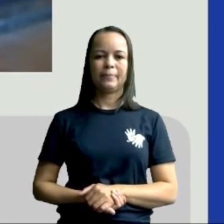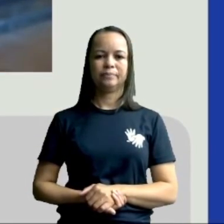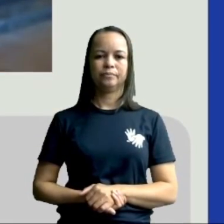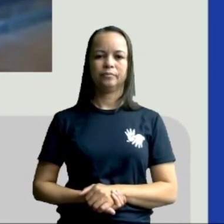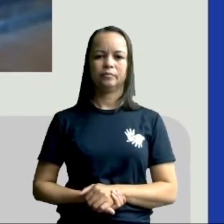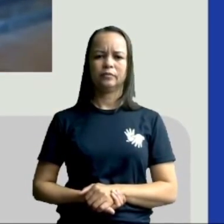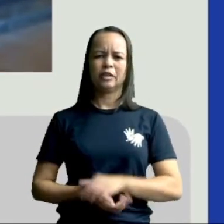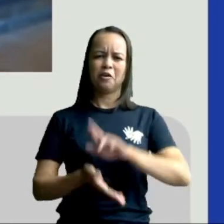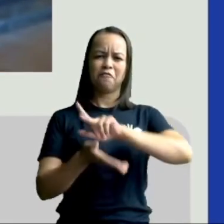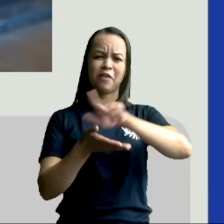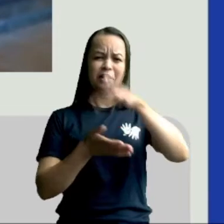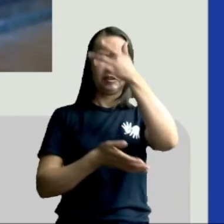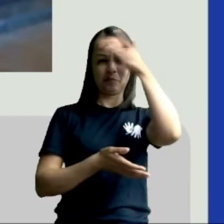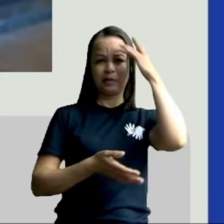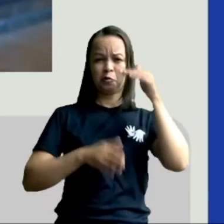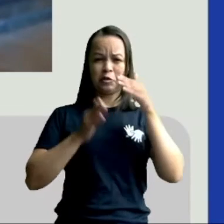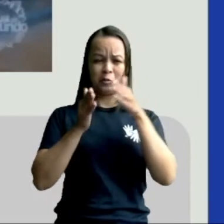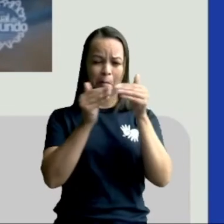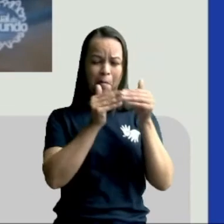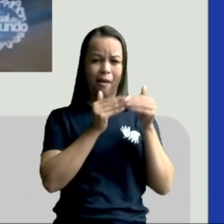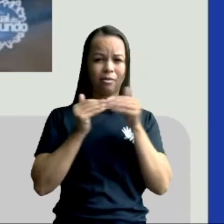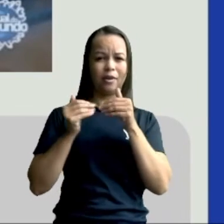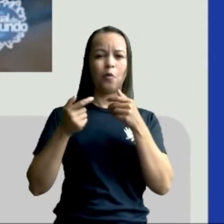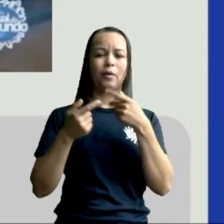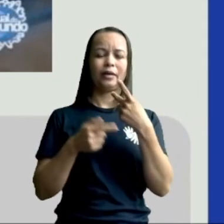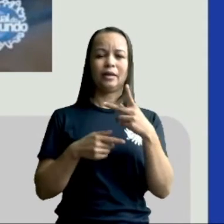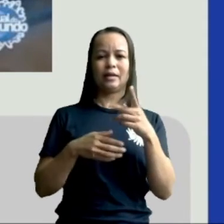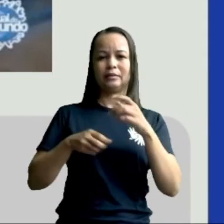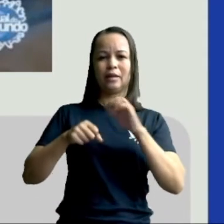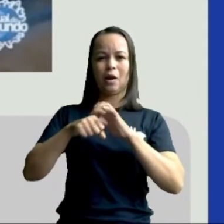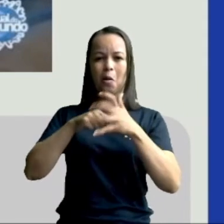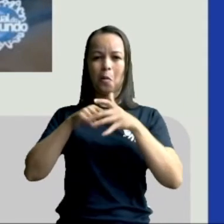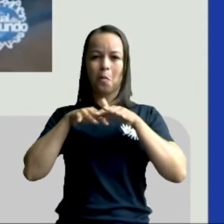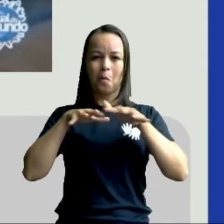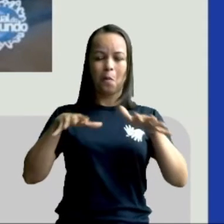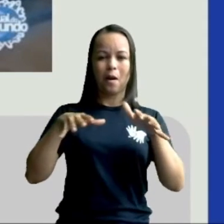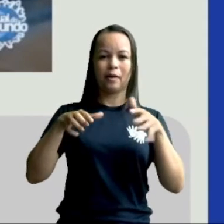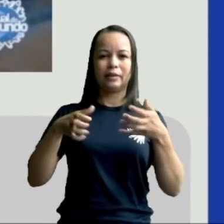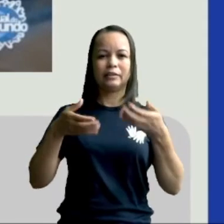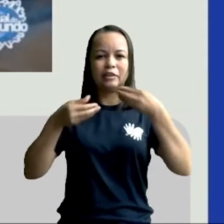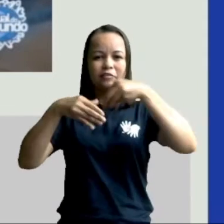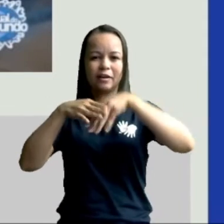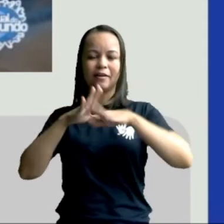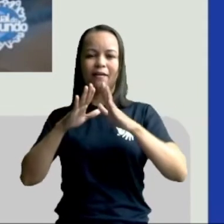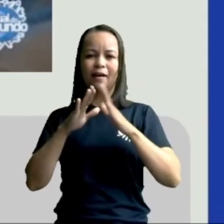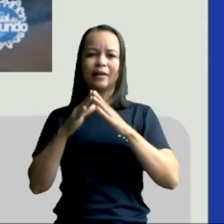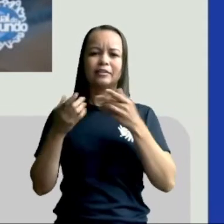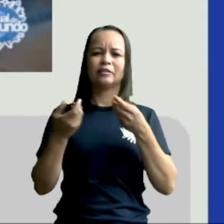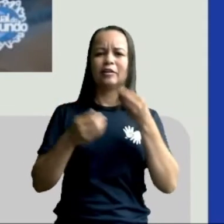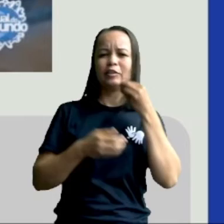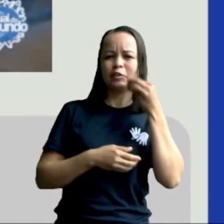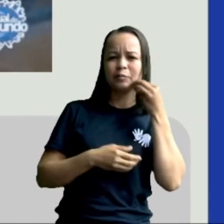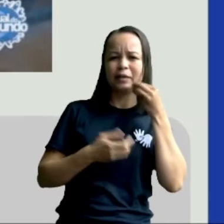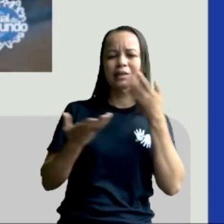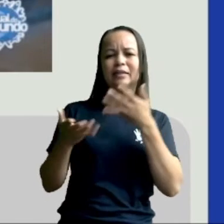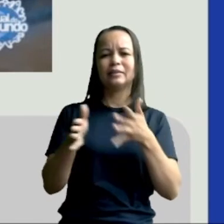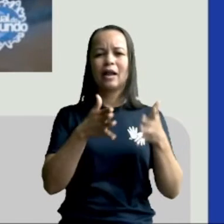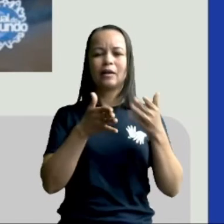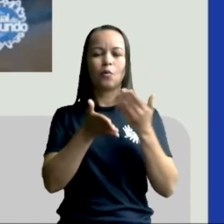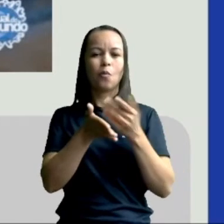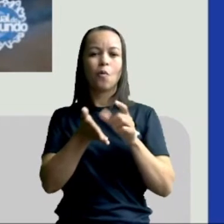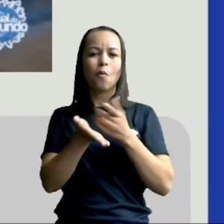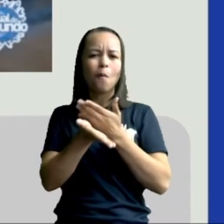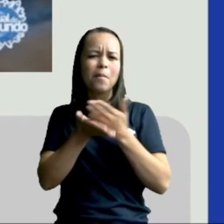Um monte de gente pediu para que nessa quarentena a gente fizesse algumas experiências antigas do Manual do Mundo, experiências lá do comecinho. Então